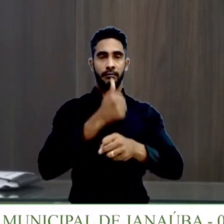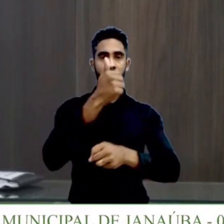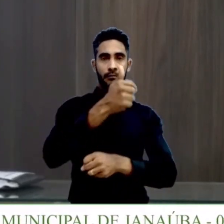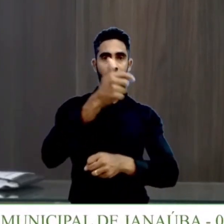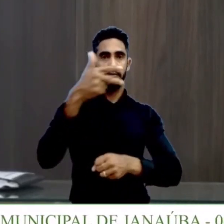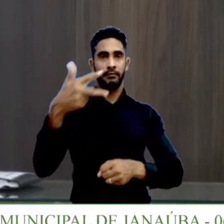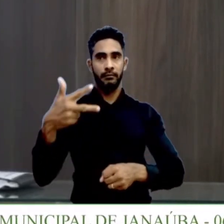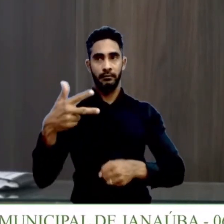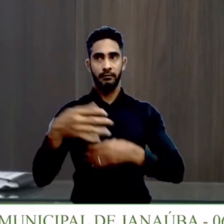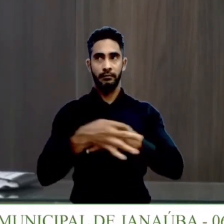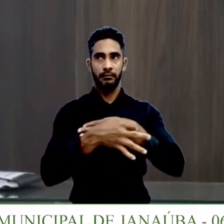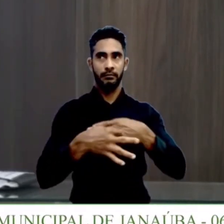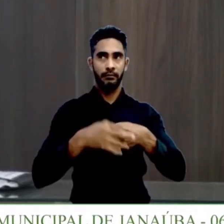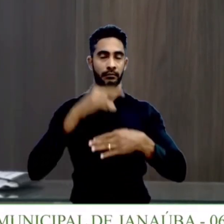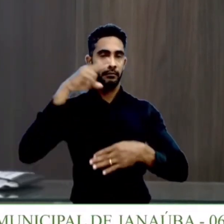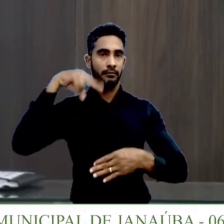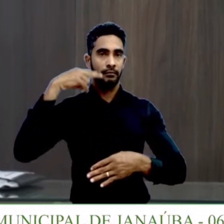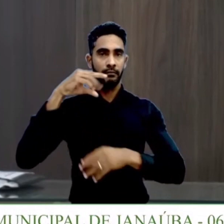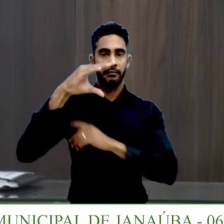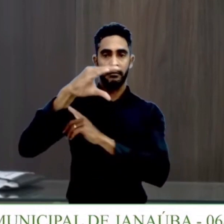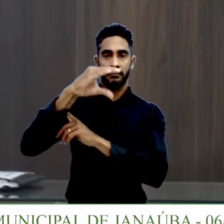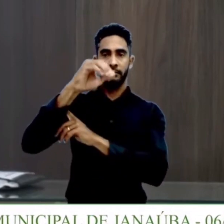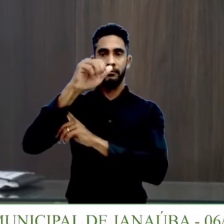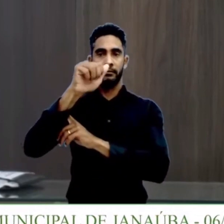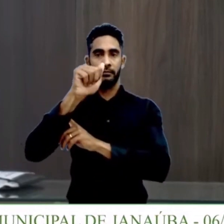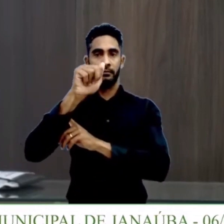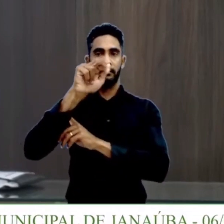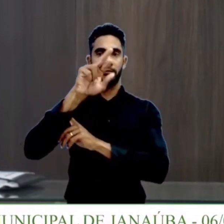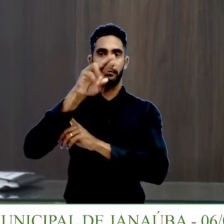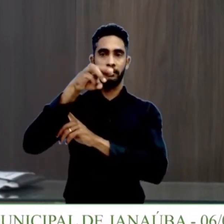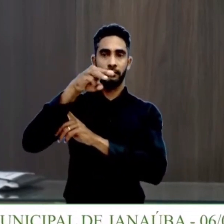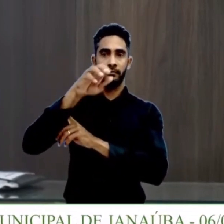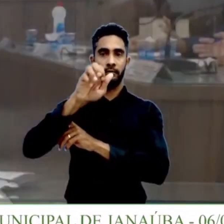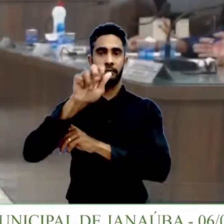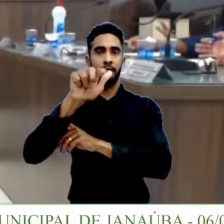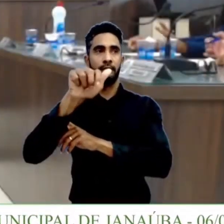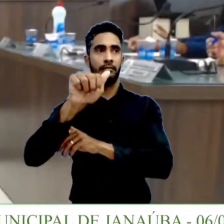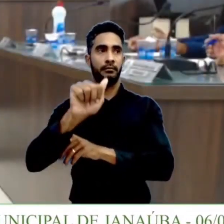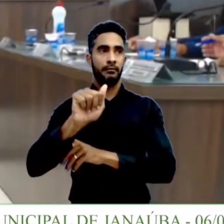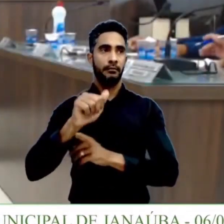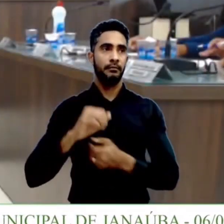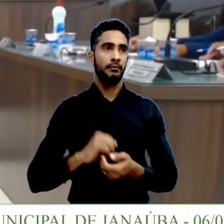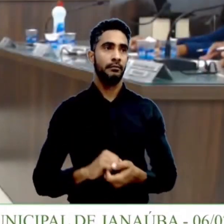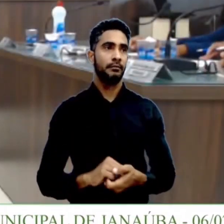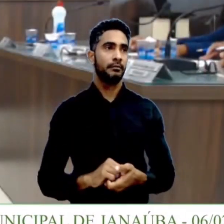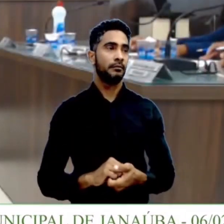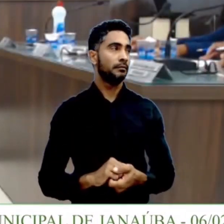002-2023, autoria, vereadora Carmelina Romana da Silva Teixeira.